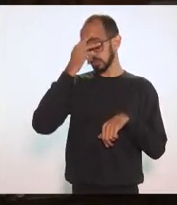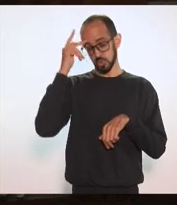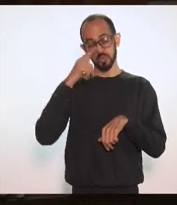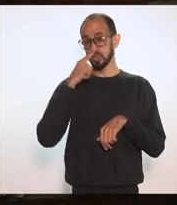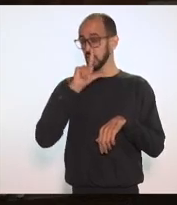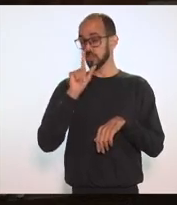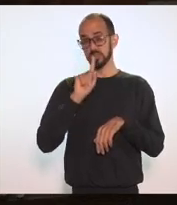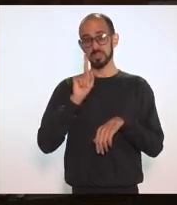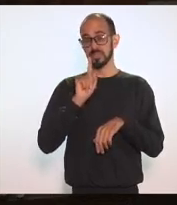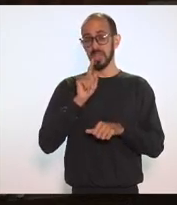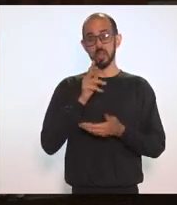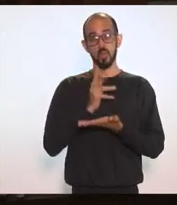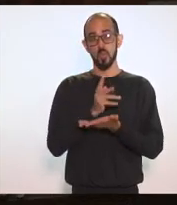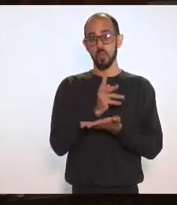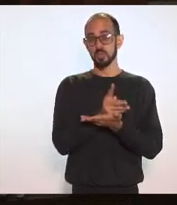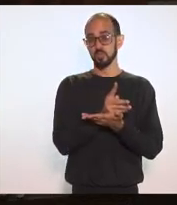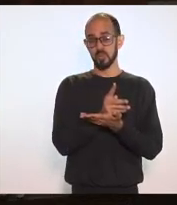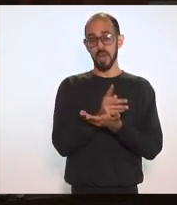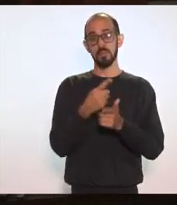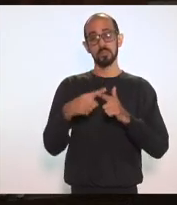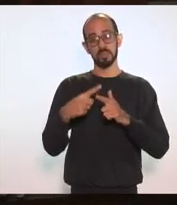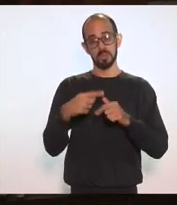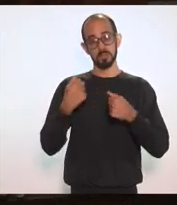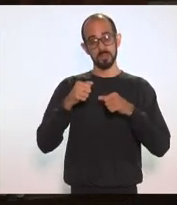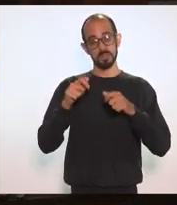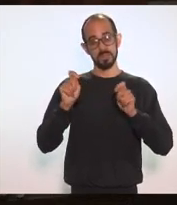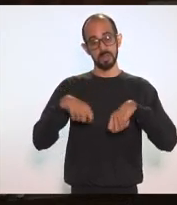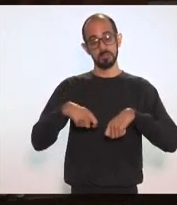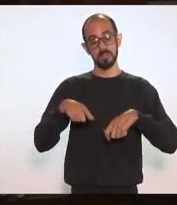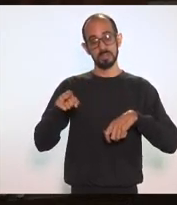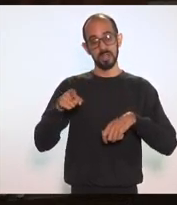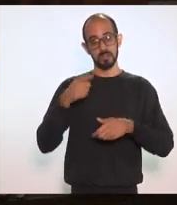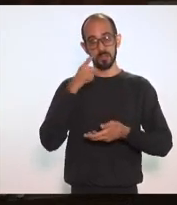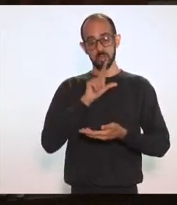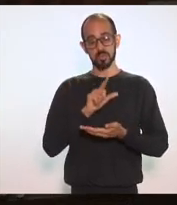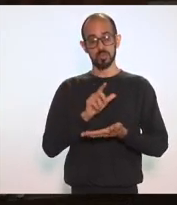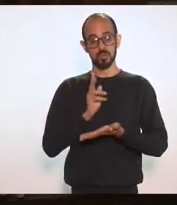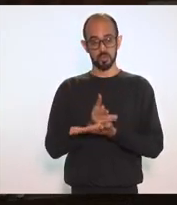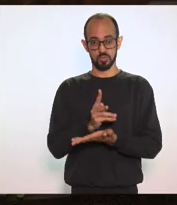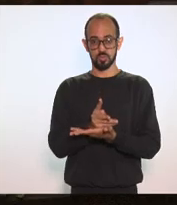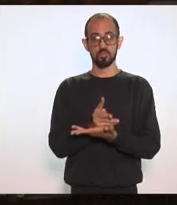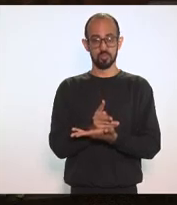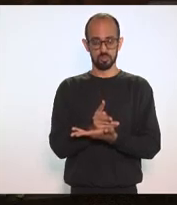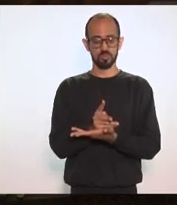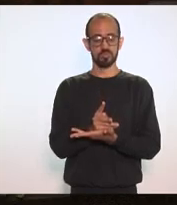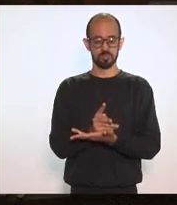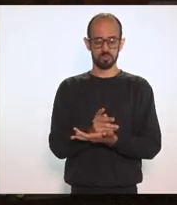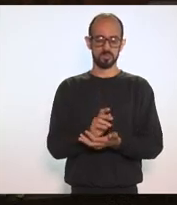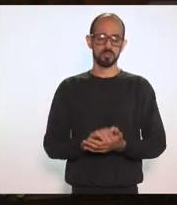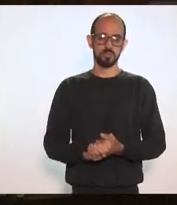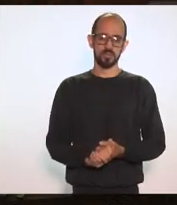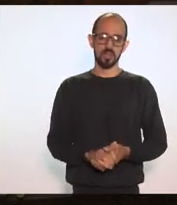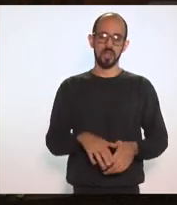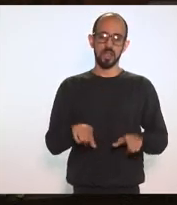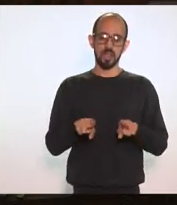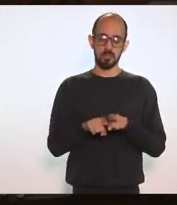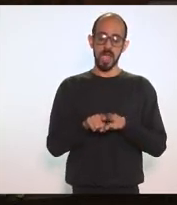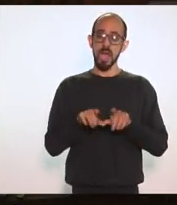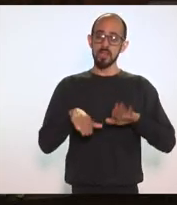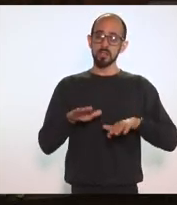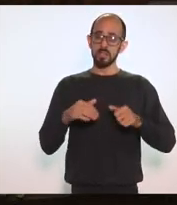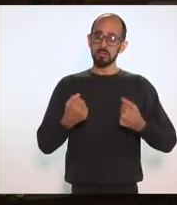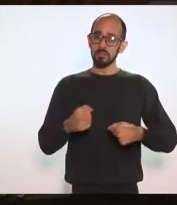tratamento, precisam de recursos, precisam muitas vezes, deputada Célia Jordão, de cesta básica